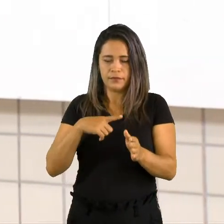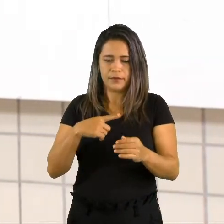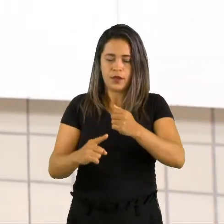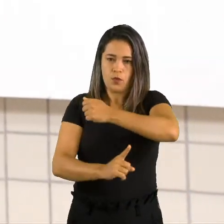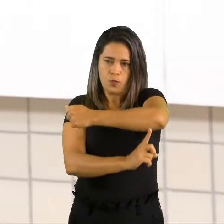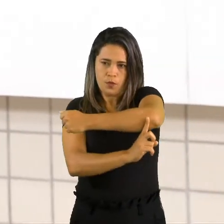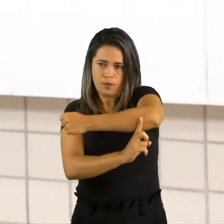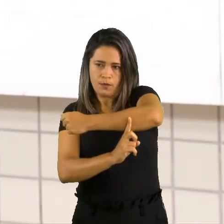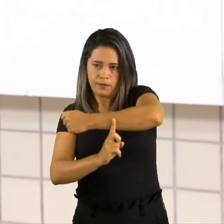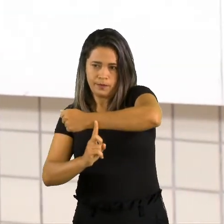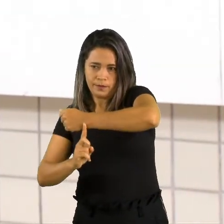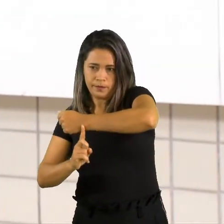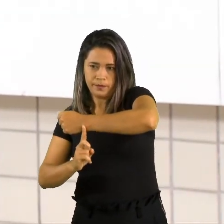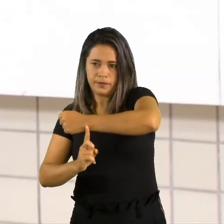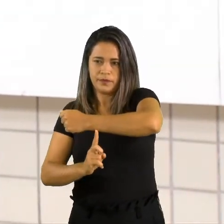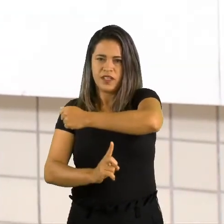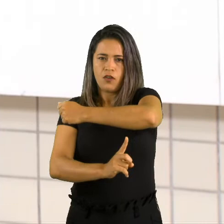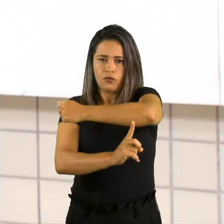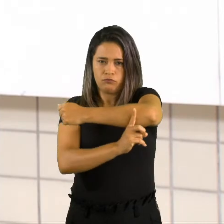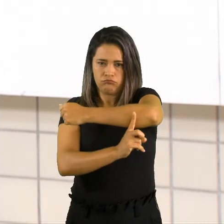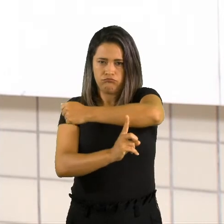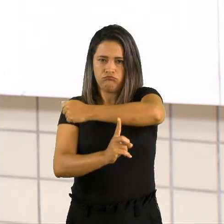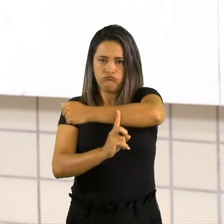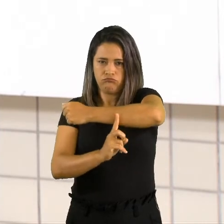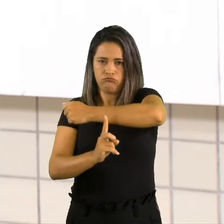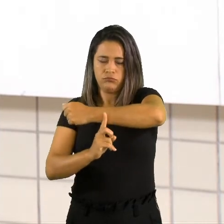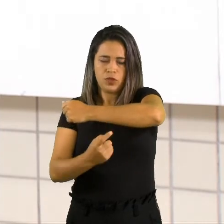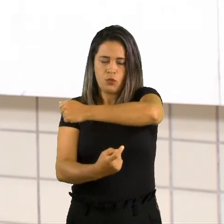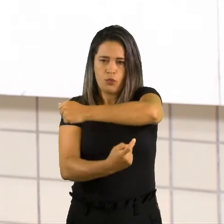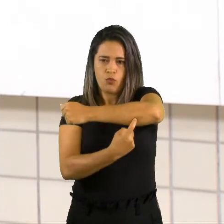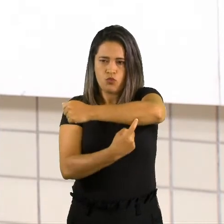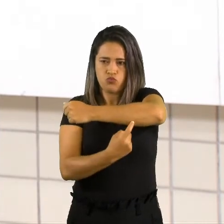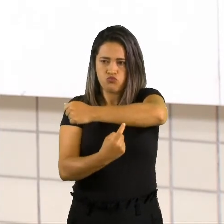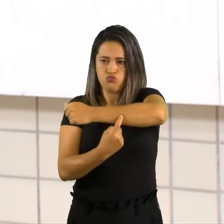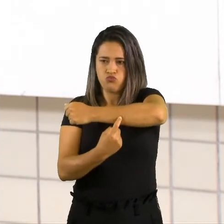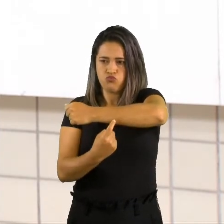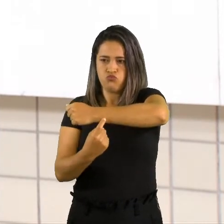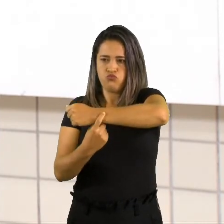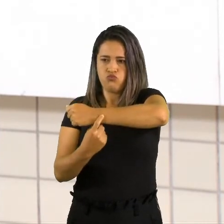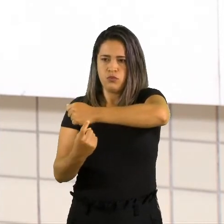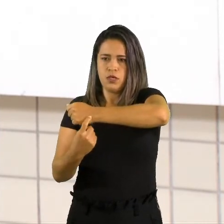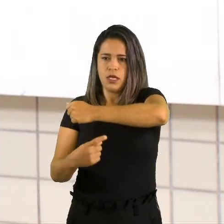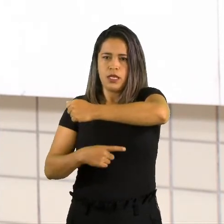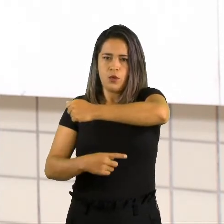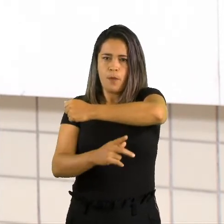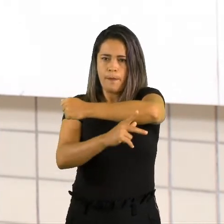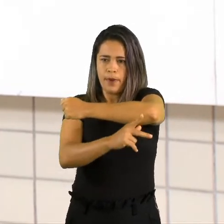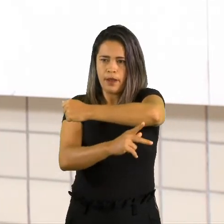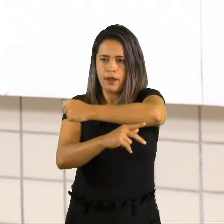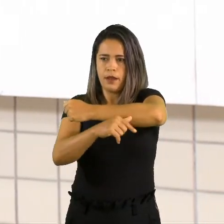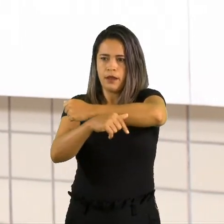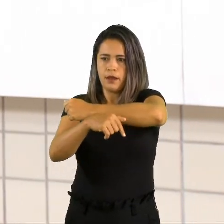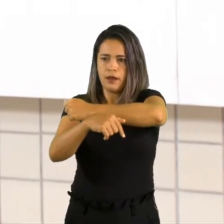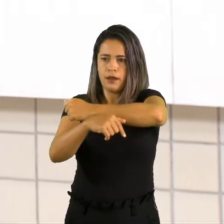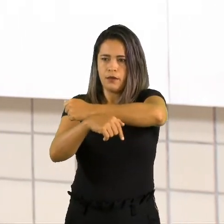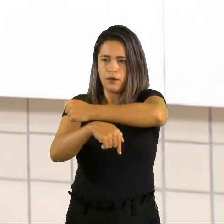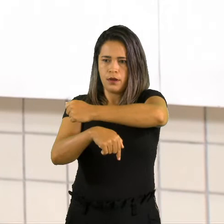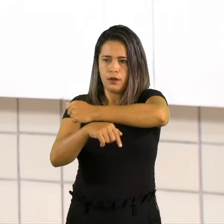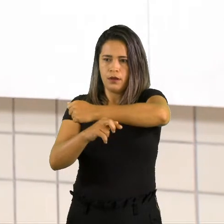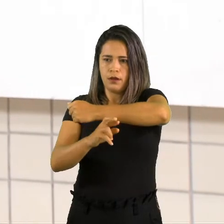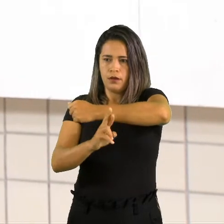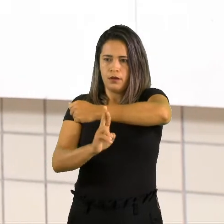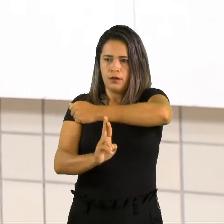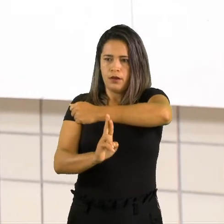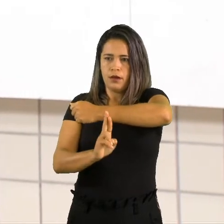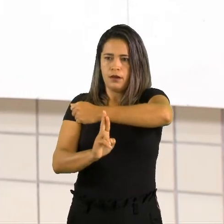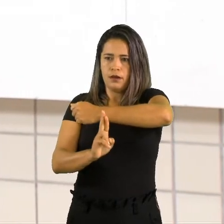e nessa reta existem vários pontos. Tem o ponto P, tem o ponto Q, o ponto R, tem